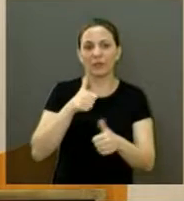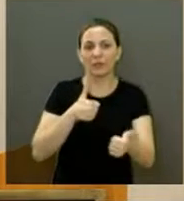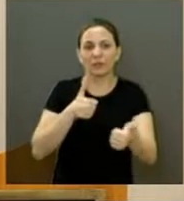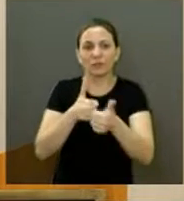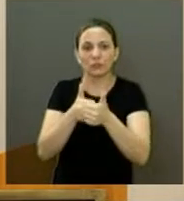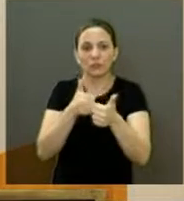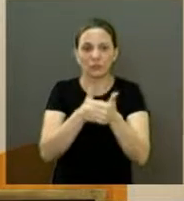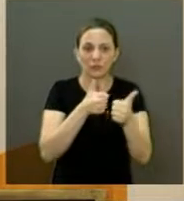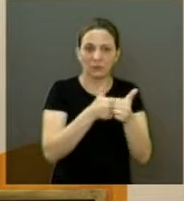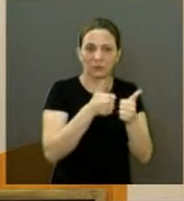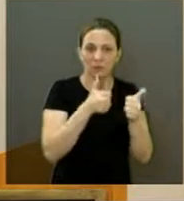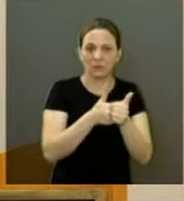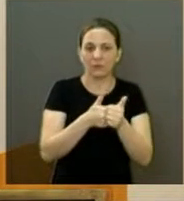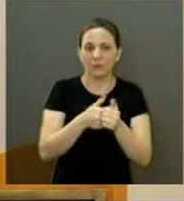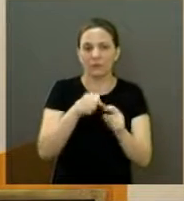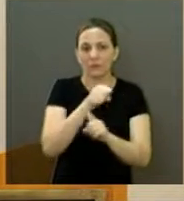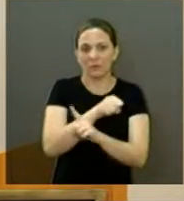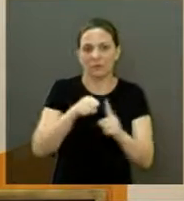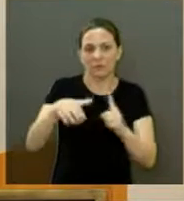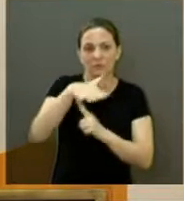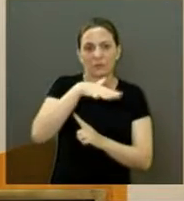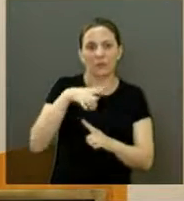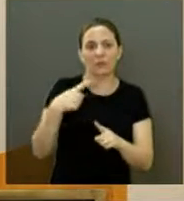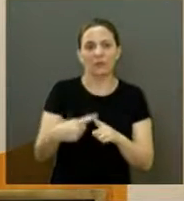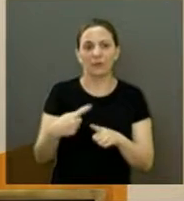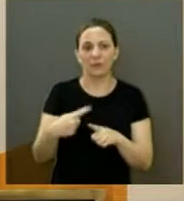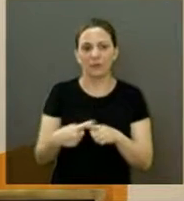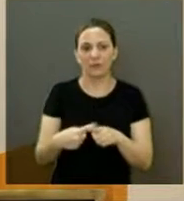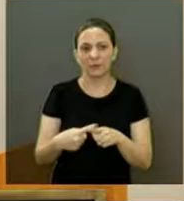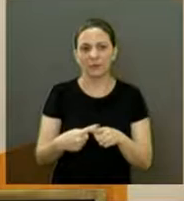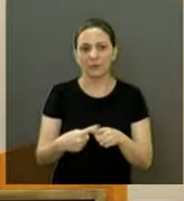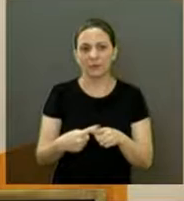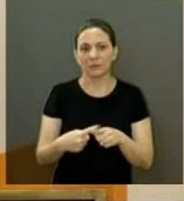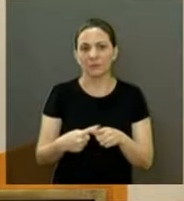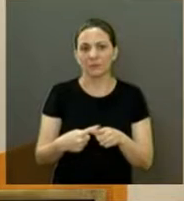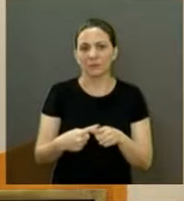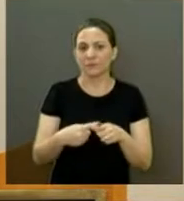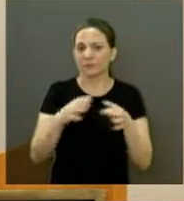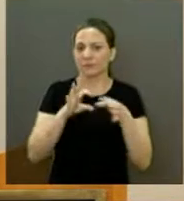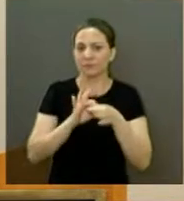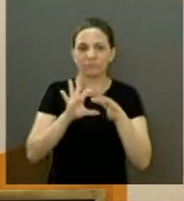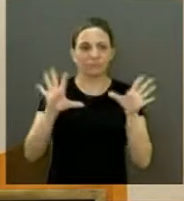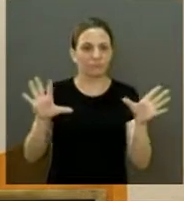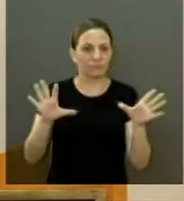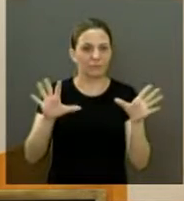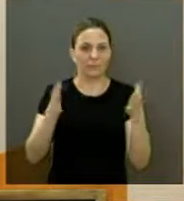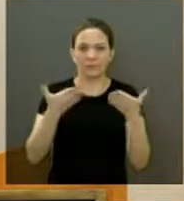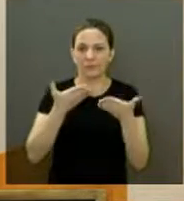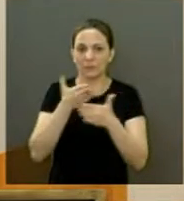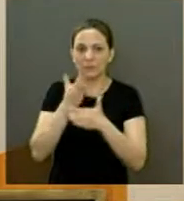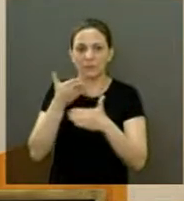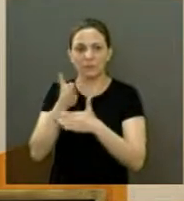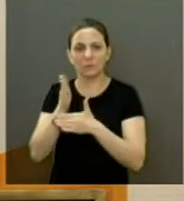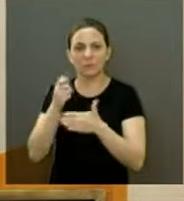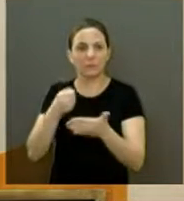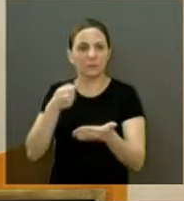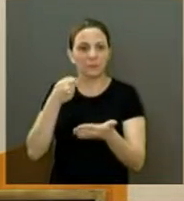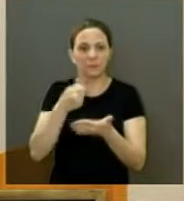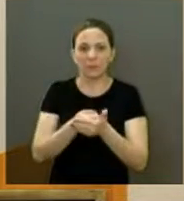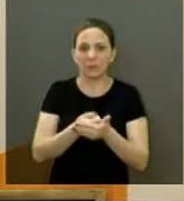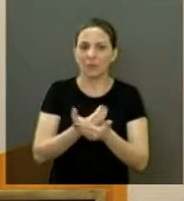você da sociedade porque é portas o portão aberto é aberto você paga lá e